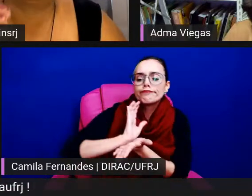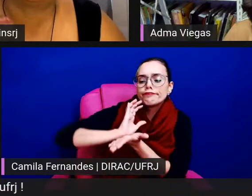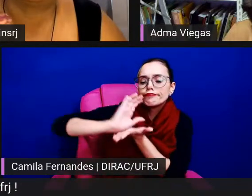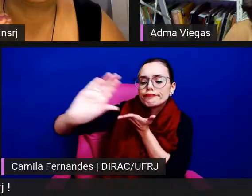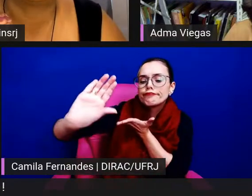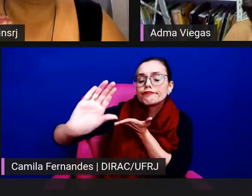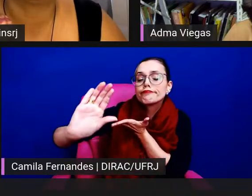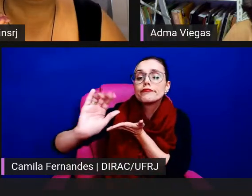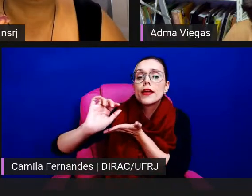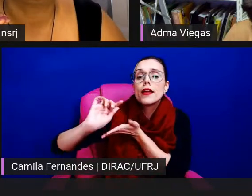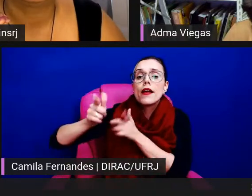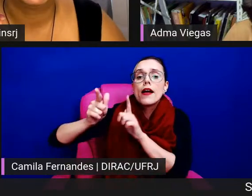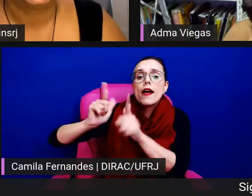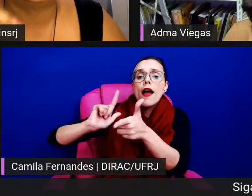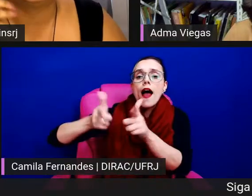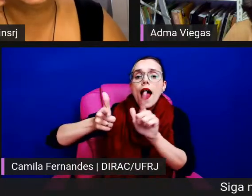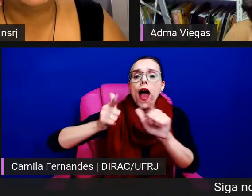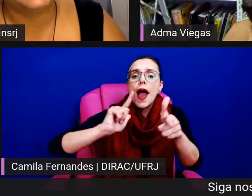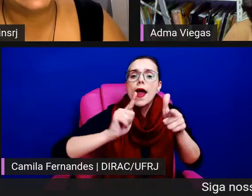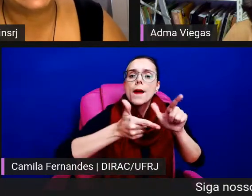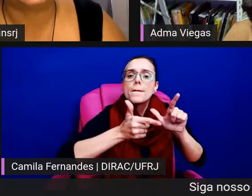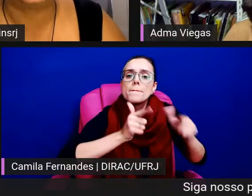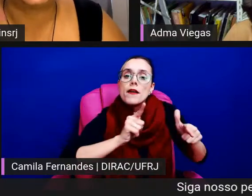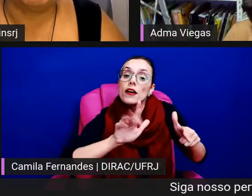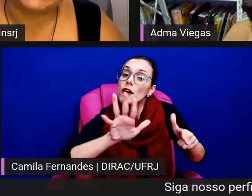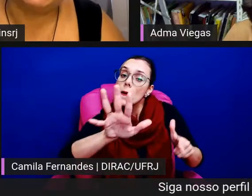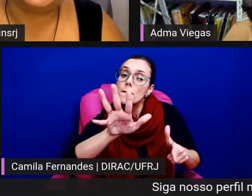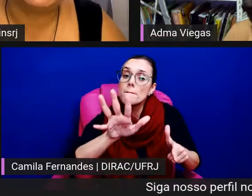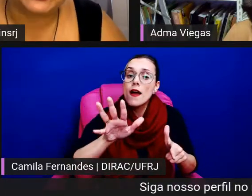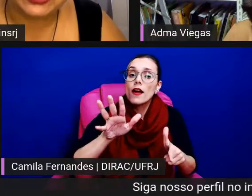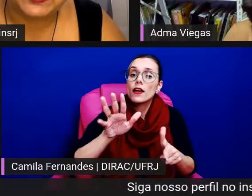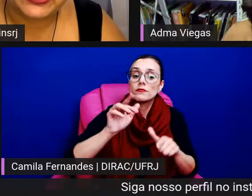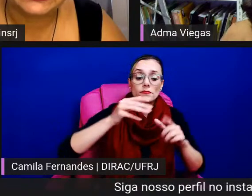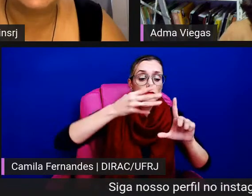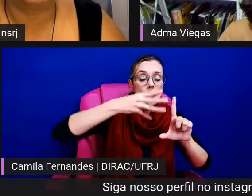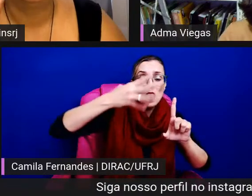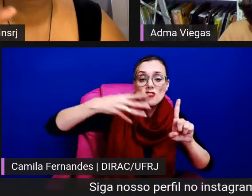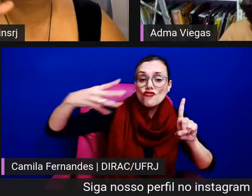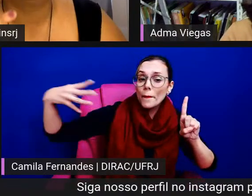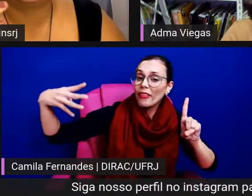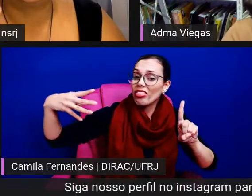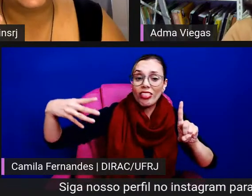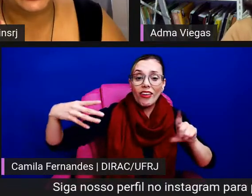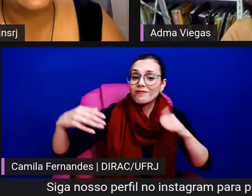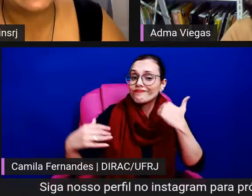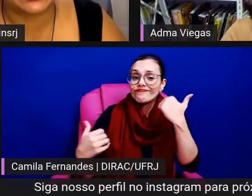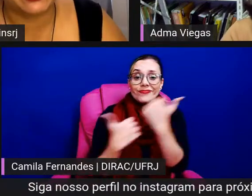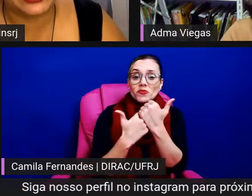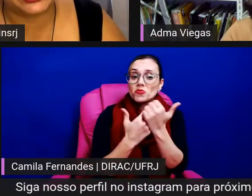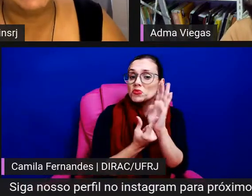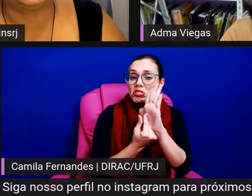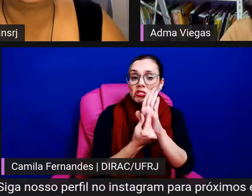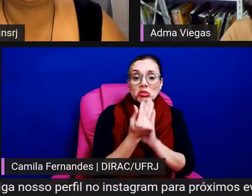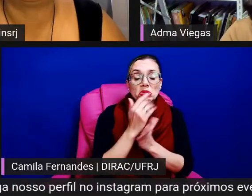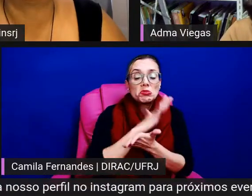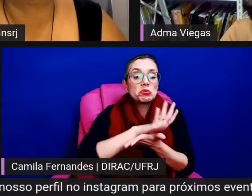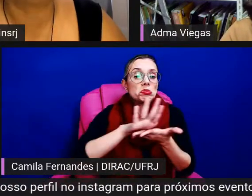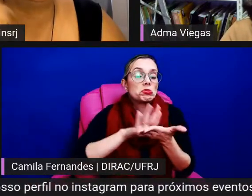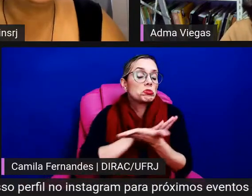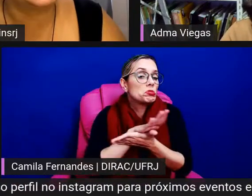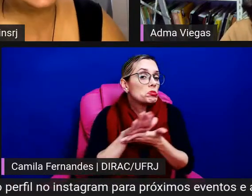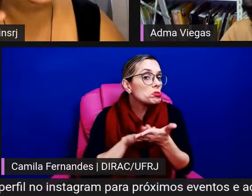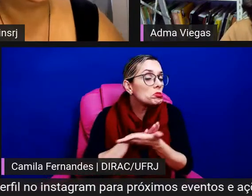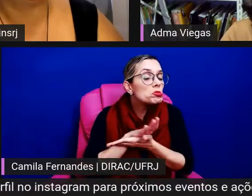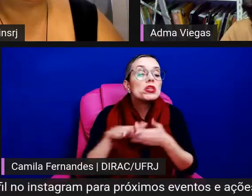orçamento vai para a população LGBT. A gente não tem aqui na capital do Rio de Janeiro, por exemplo, um ambulatório de saúde LGBTQIA+,